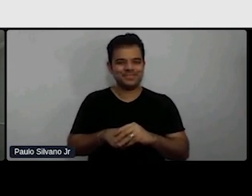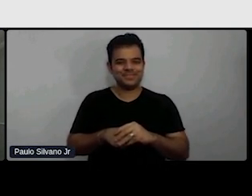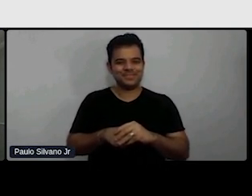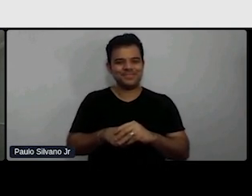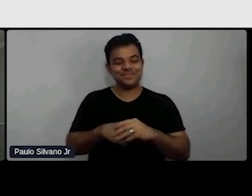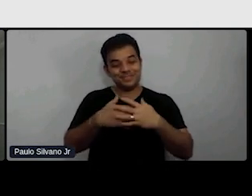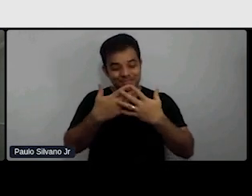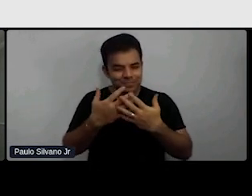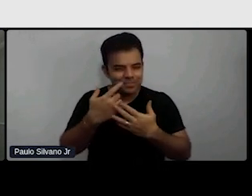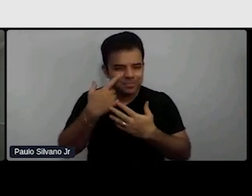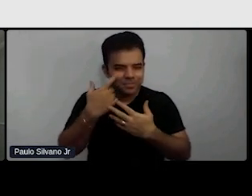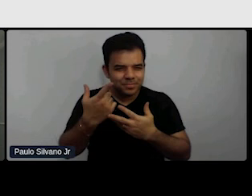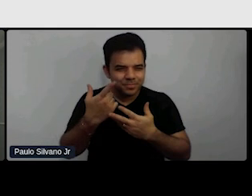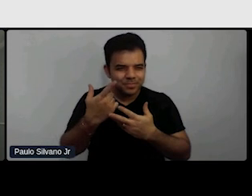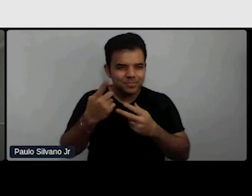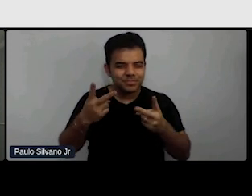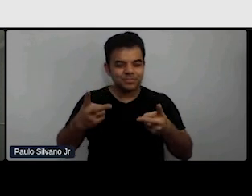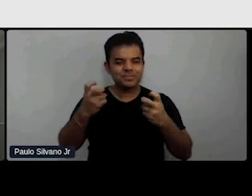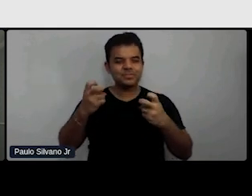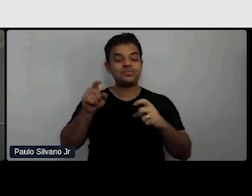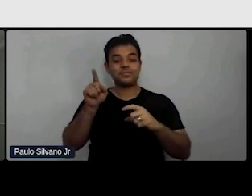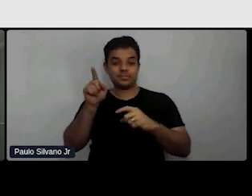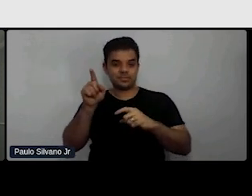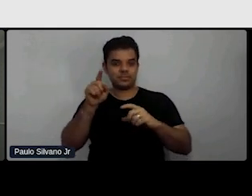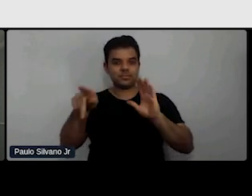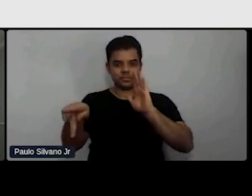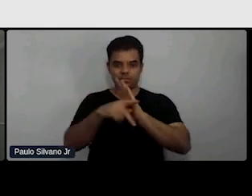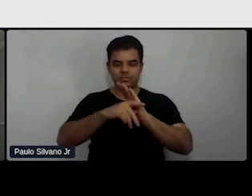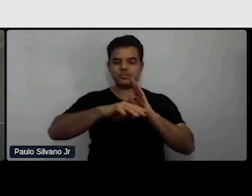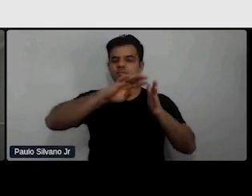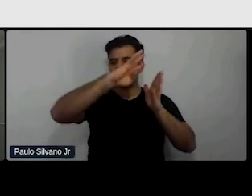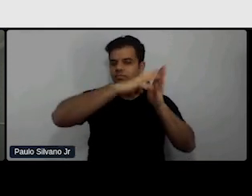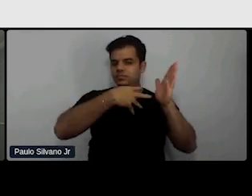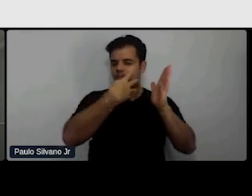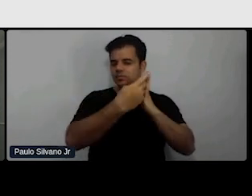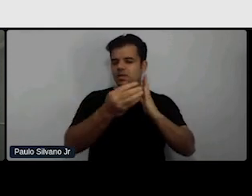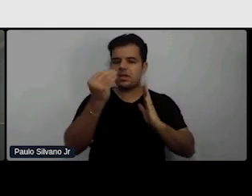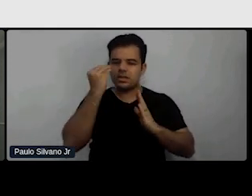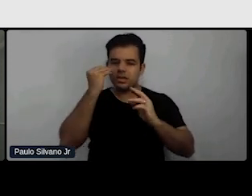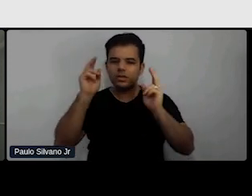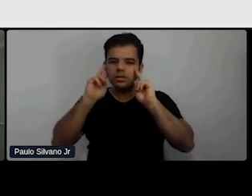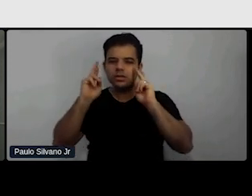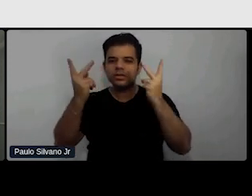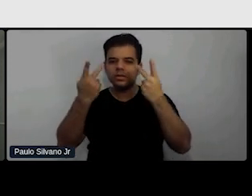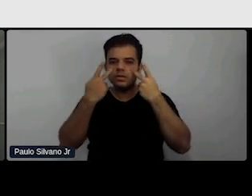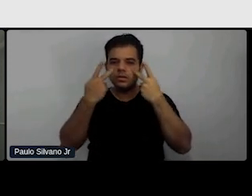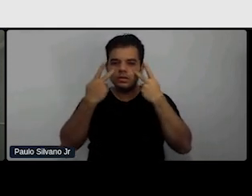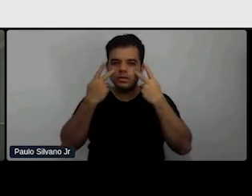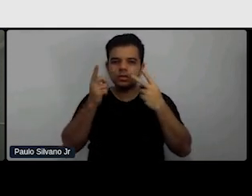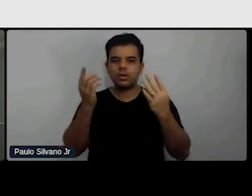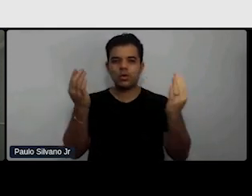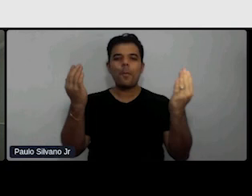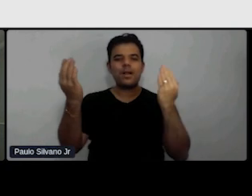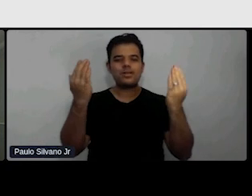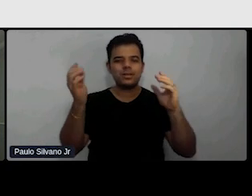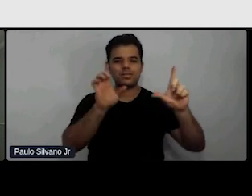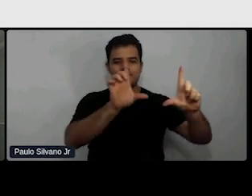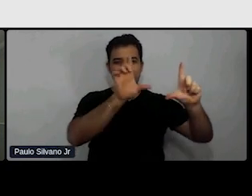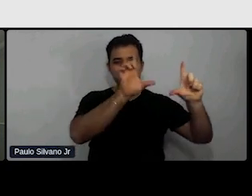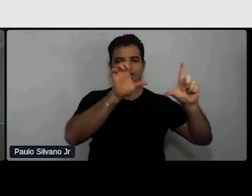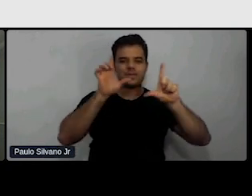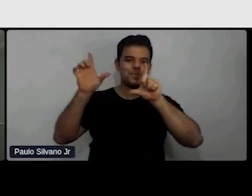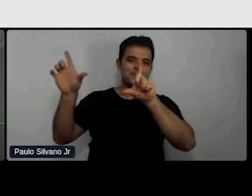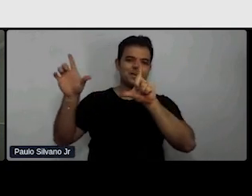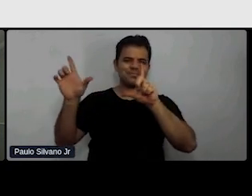Então, colocando esse dashboard de novo lá no simulador, dá para ver que melhora muito toda a distinção